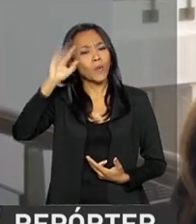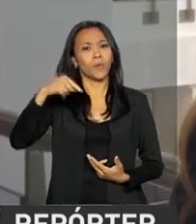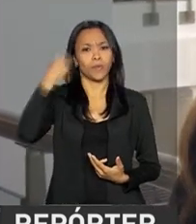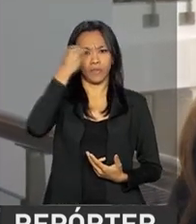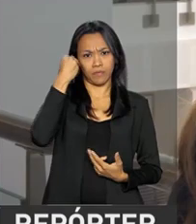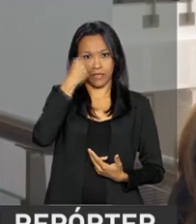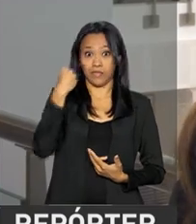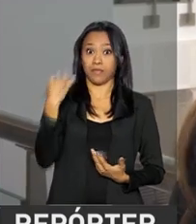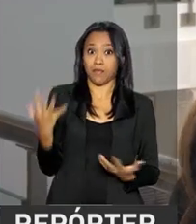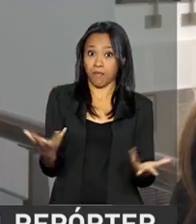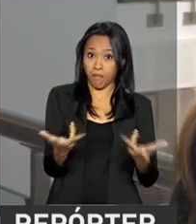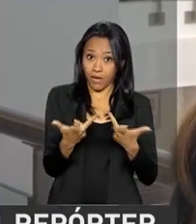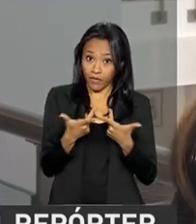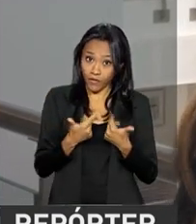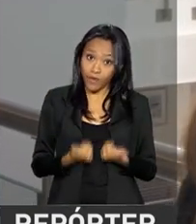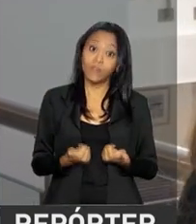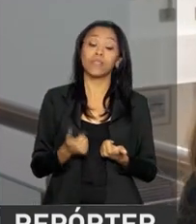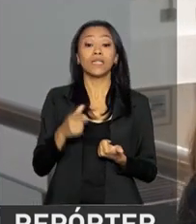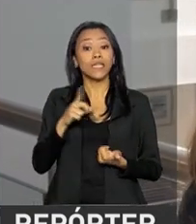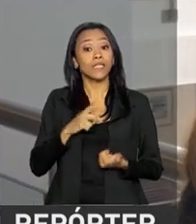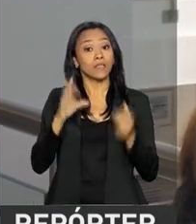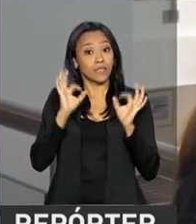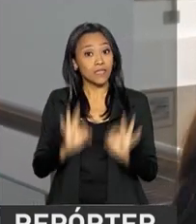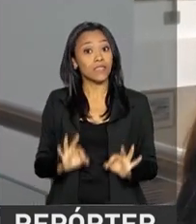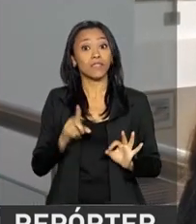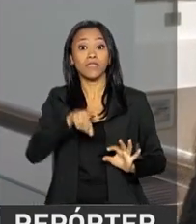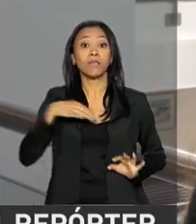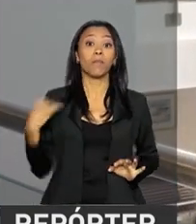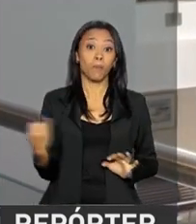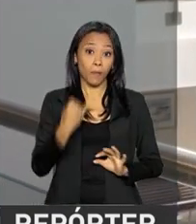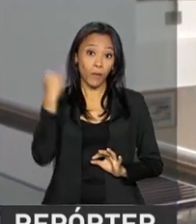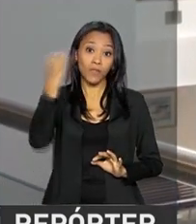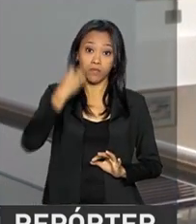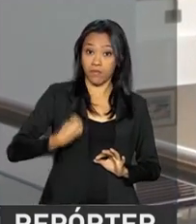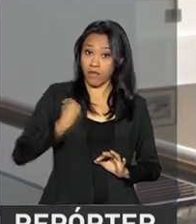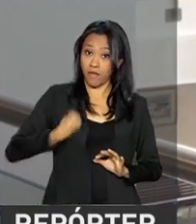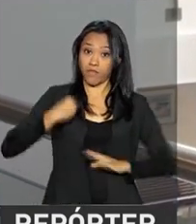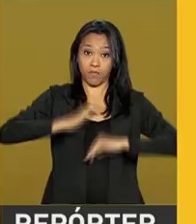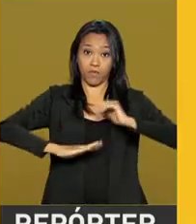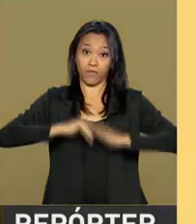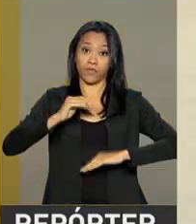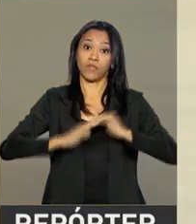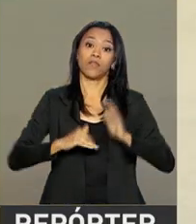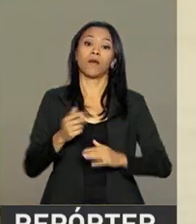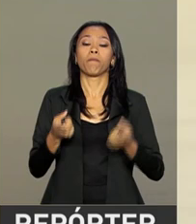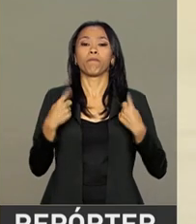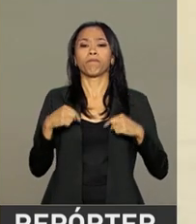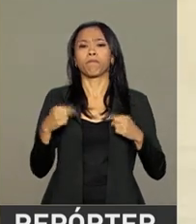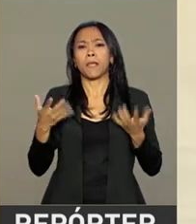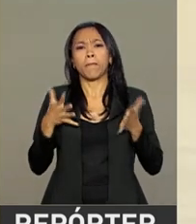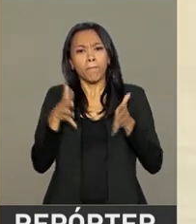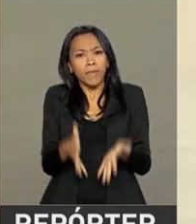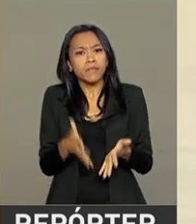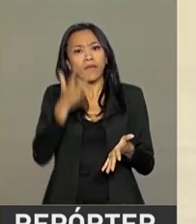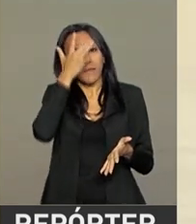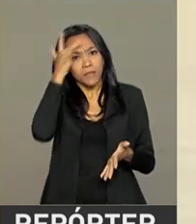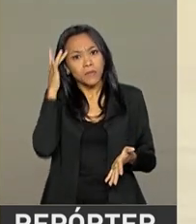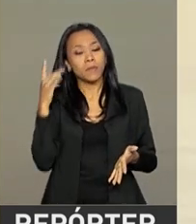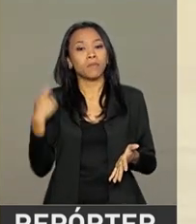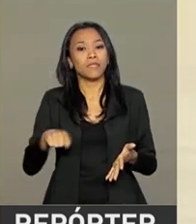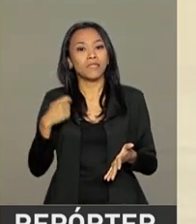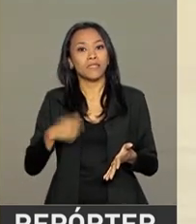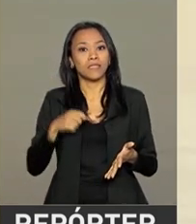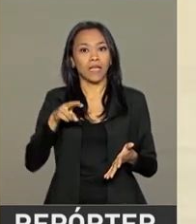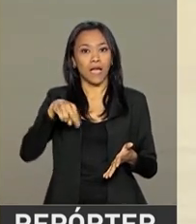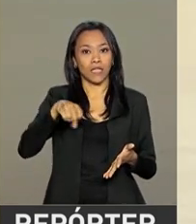e tenho certeza que vai ver com a importância pra minha vida profissional e acadêmica para participar os selecionados tiveram que tirar